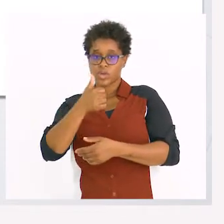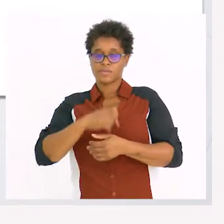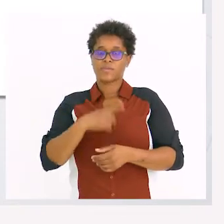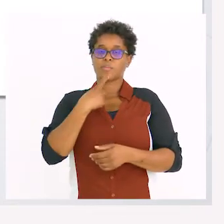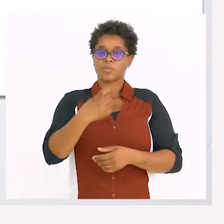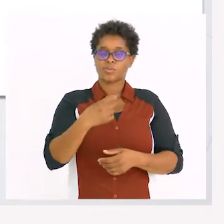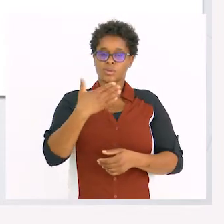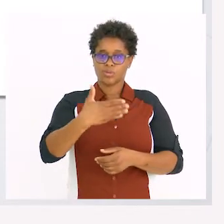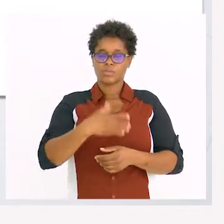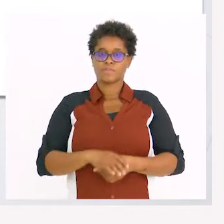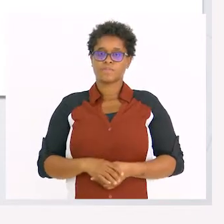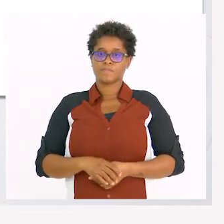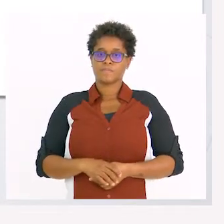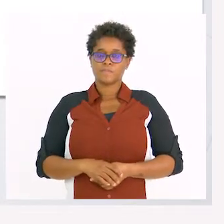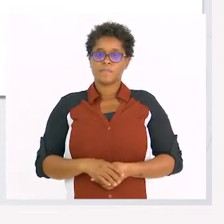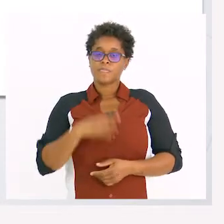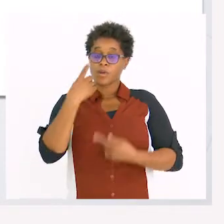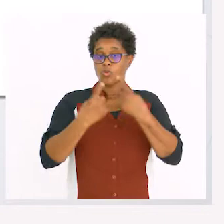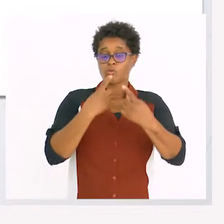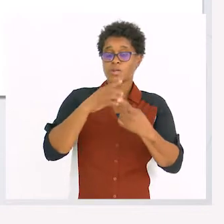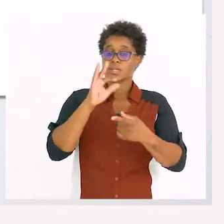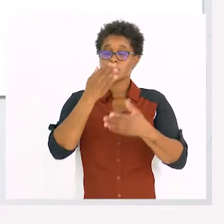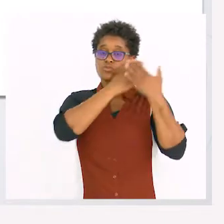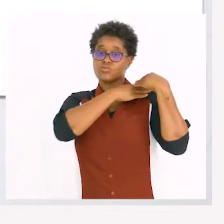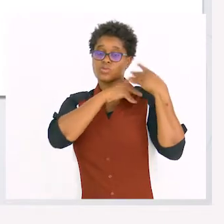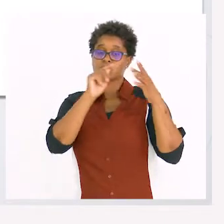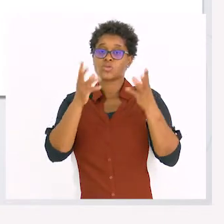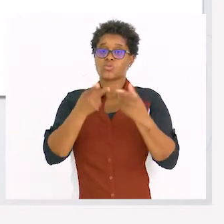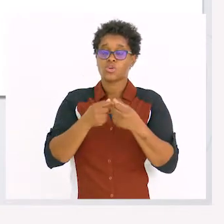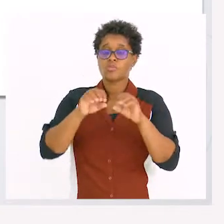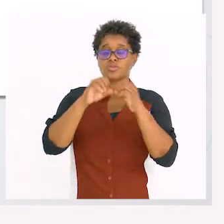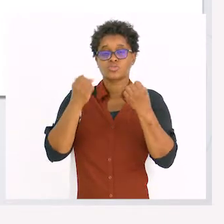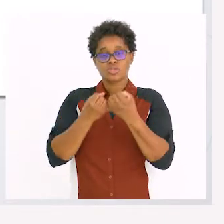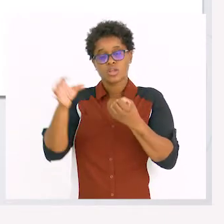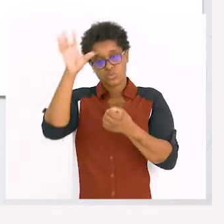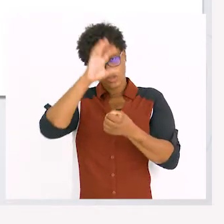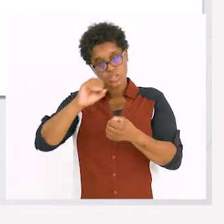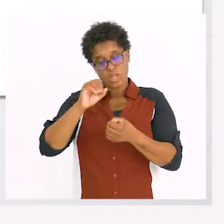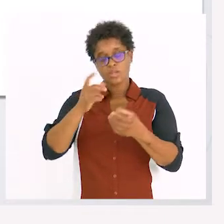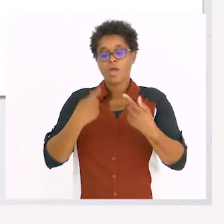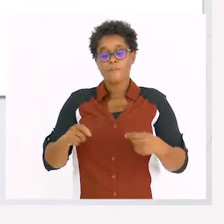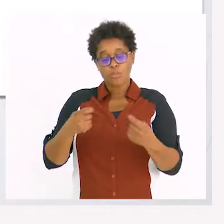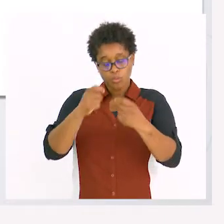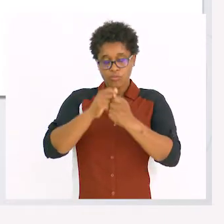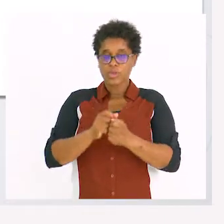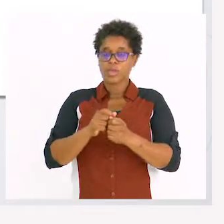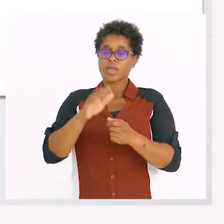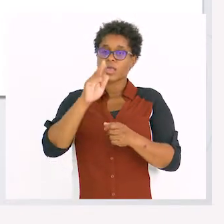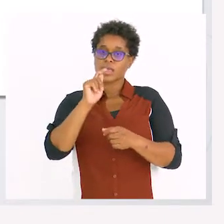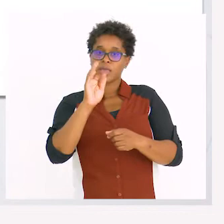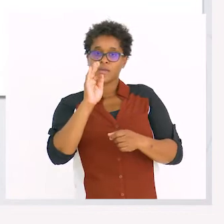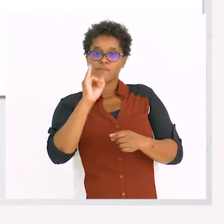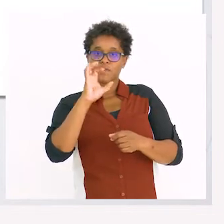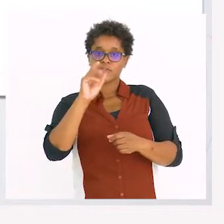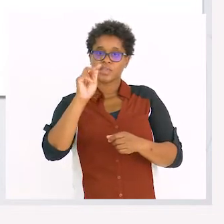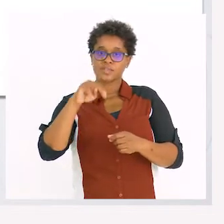Pergunta 1. Uma das funções econômicas e sociais do Estado é a de promover a